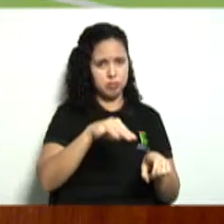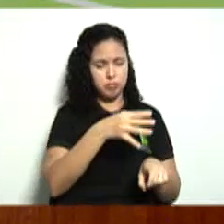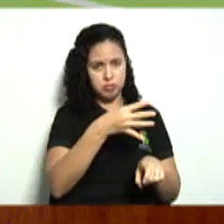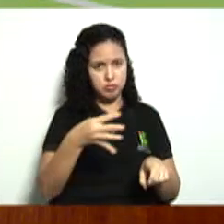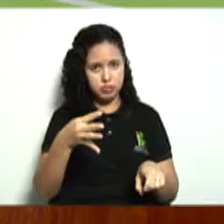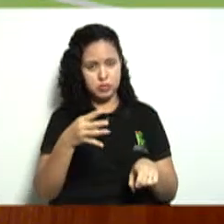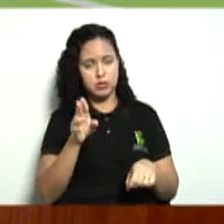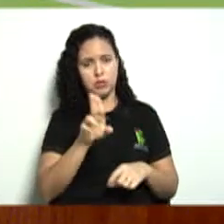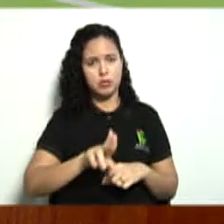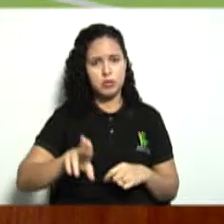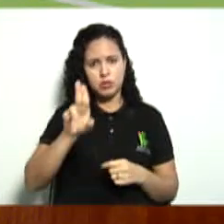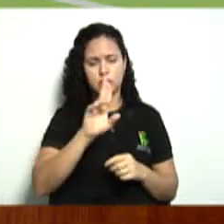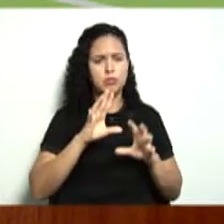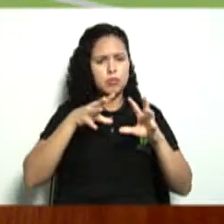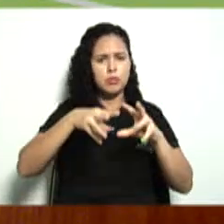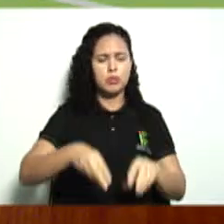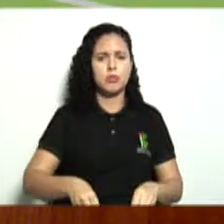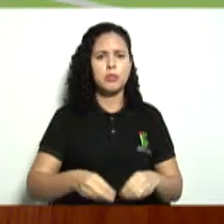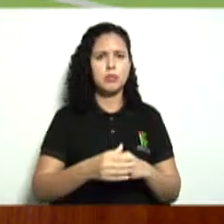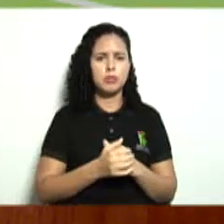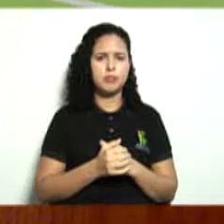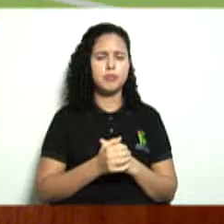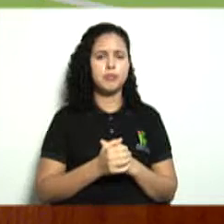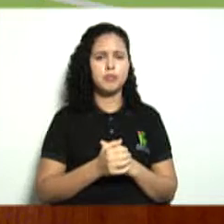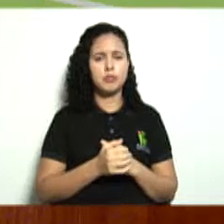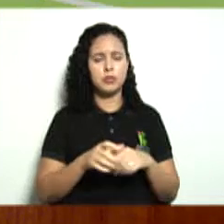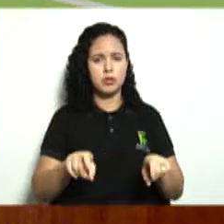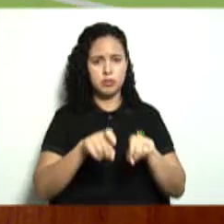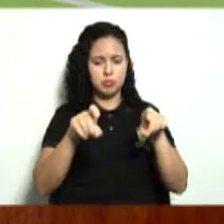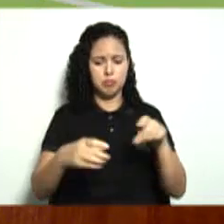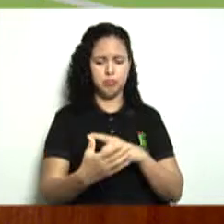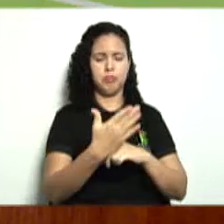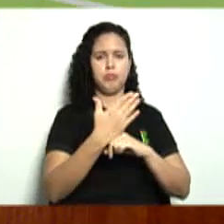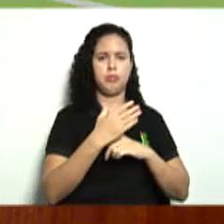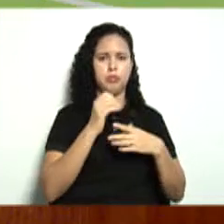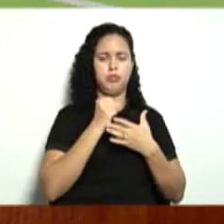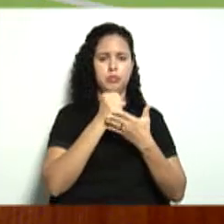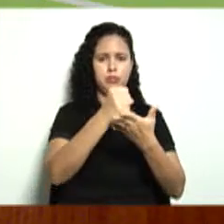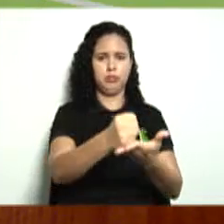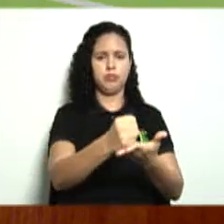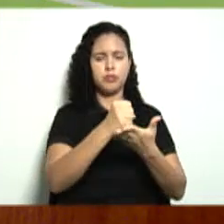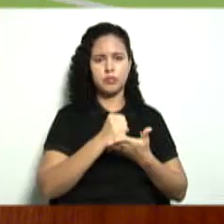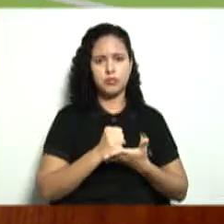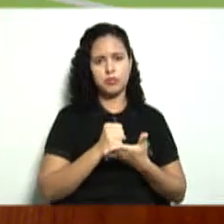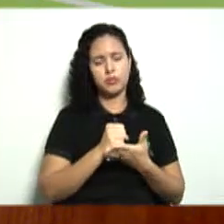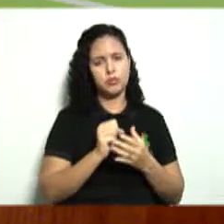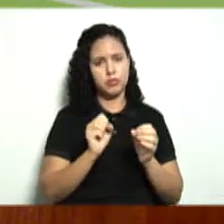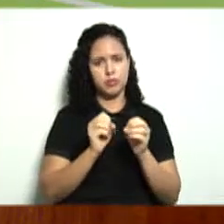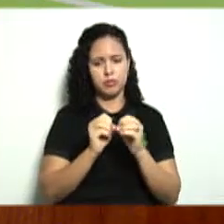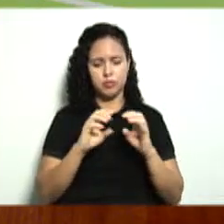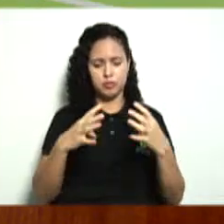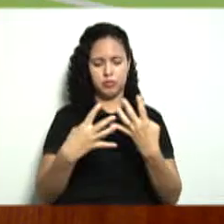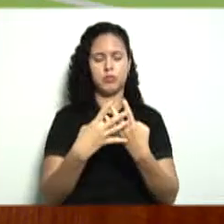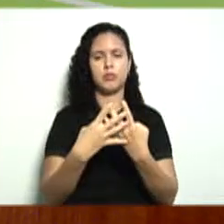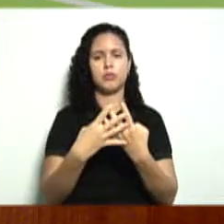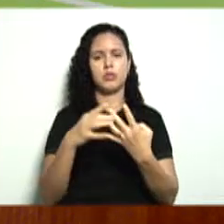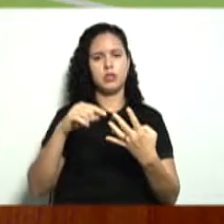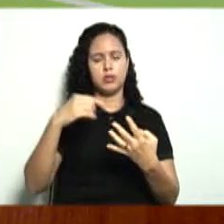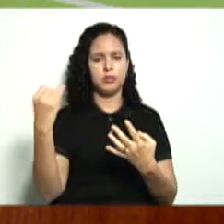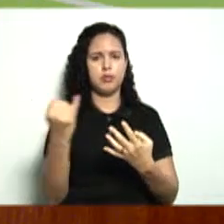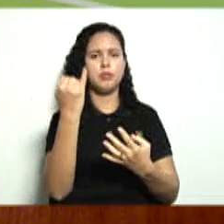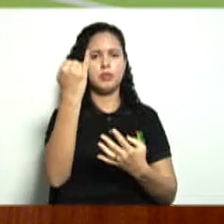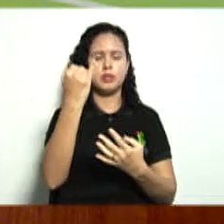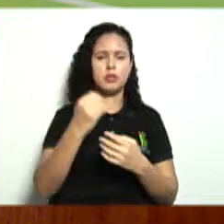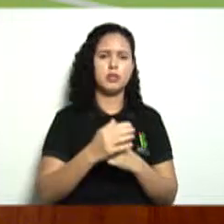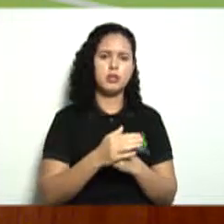alguma coisa. Você vai utilizar todos os recursos. Para isso que o computador está aí para nos auxiliar, né? Então, PowerPoint é um exemplo desse.